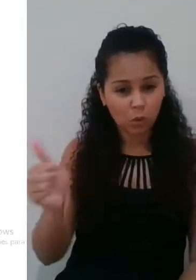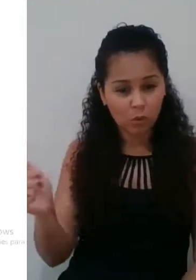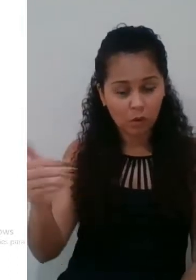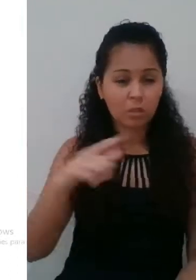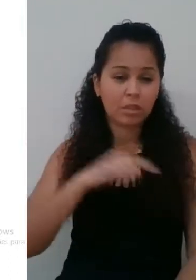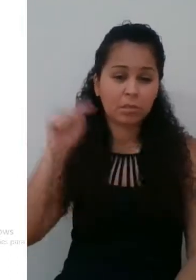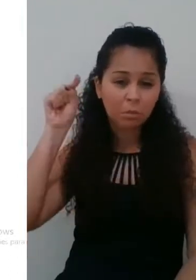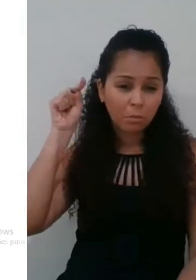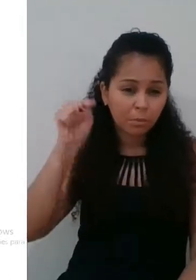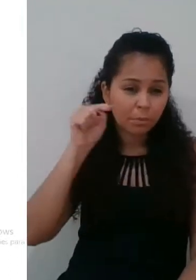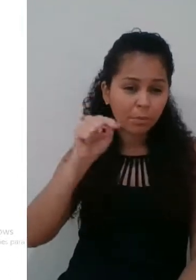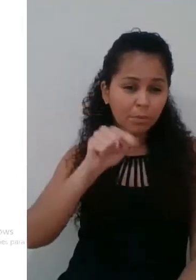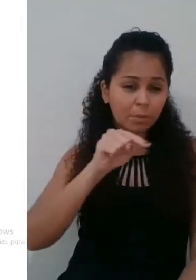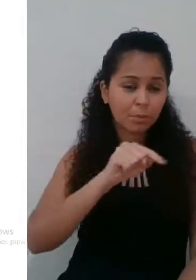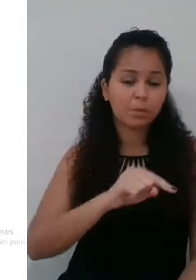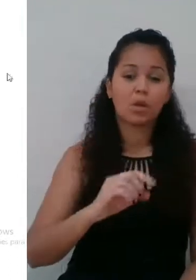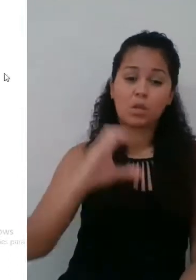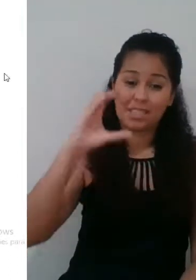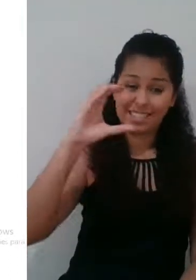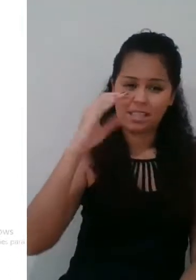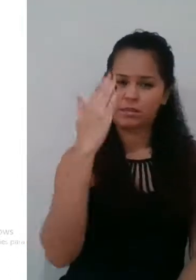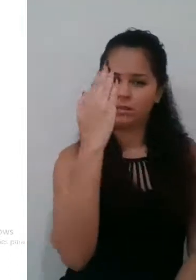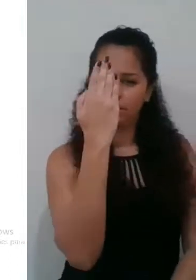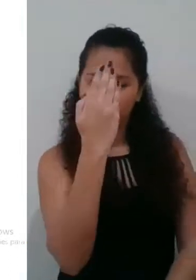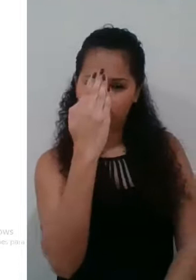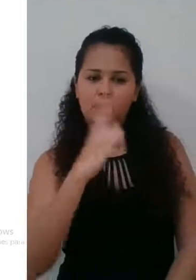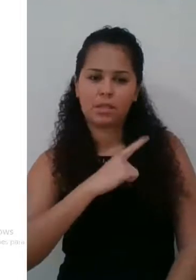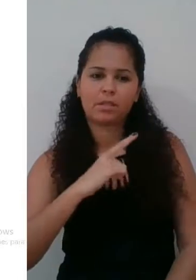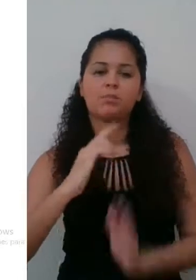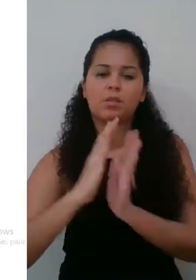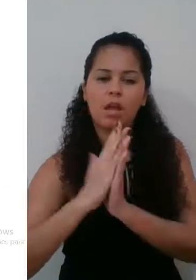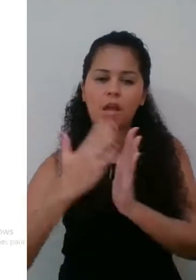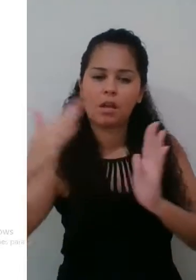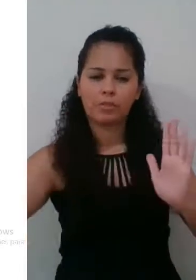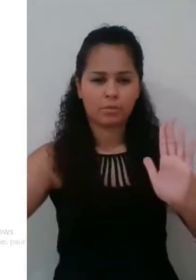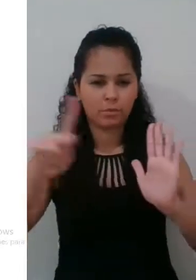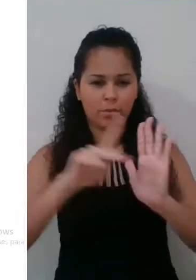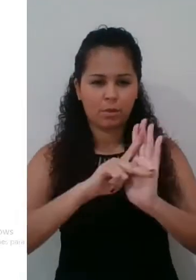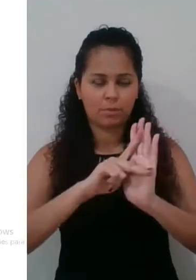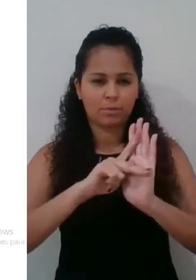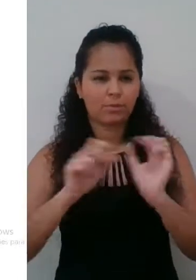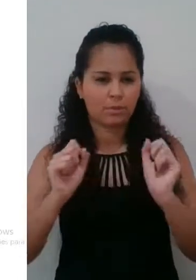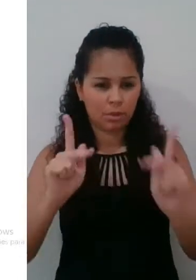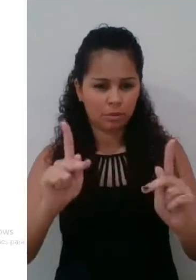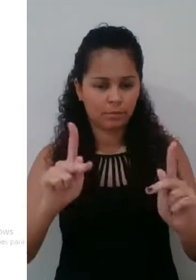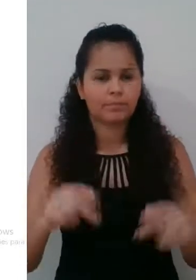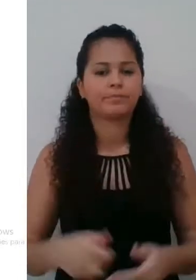passe pelo centro do espelho, é refletido de volta sobre ele mesmo, ok? Então, vamos